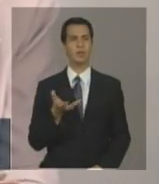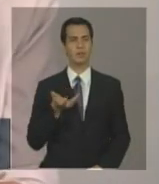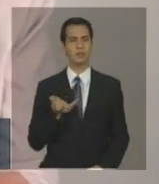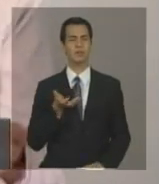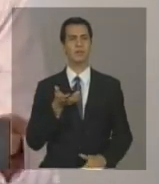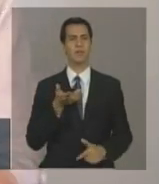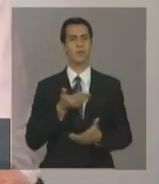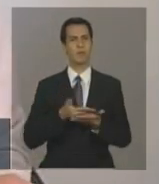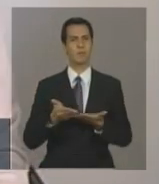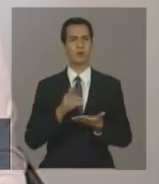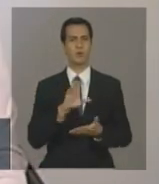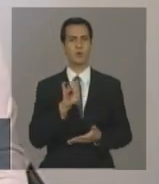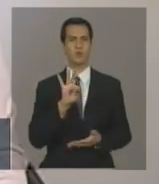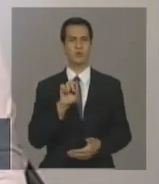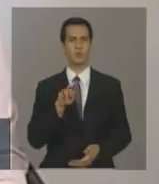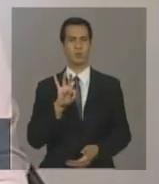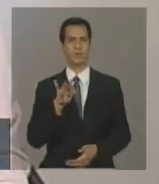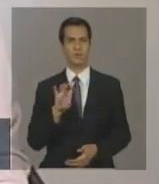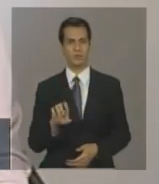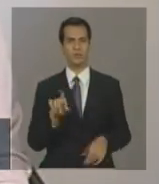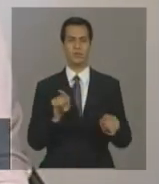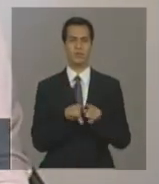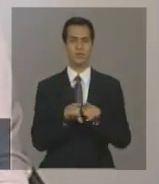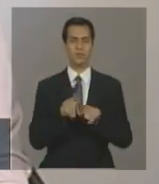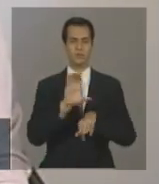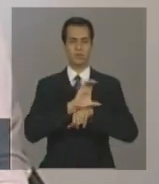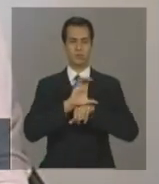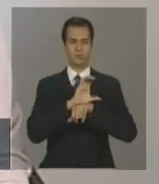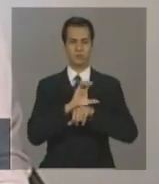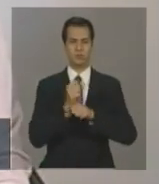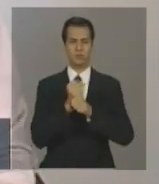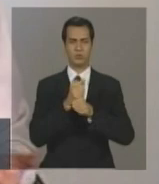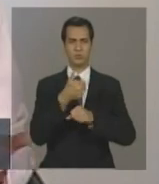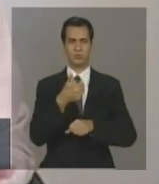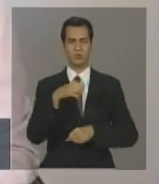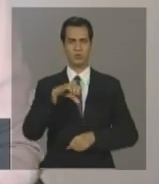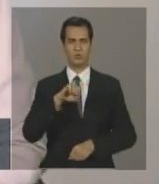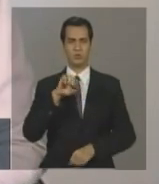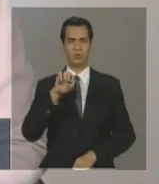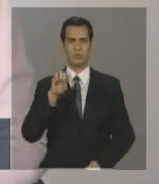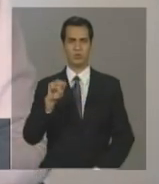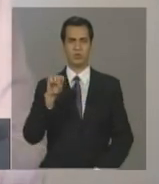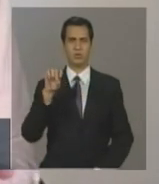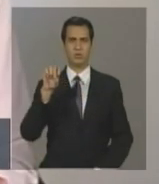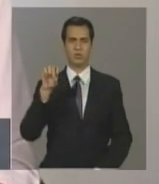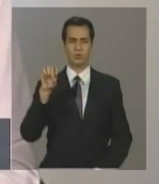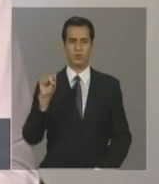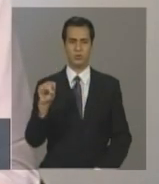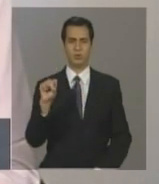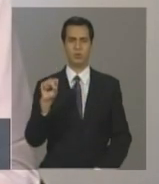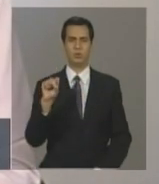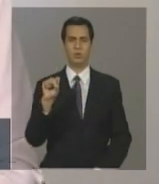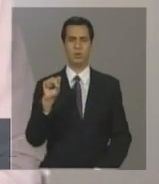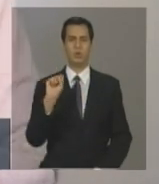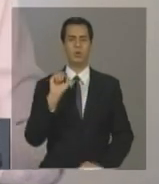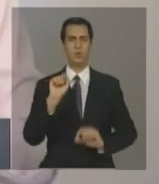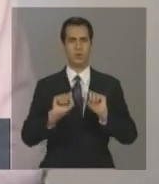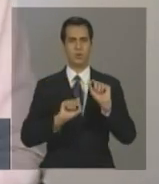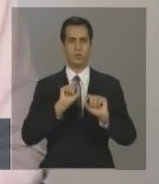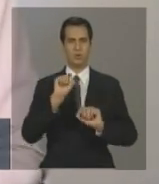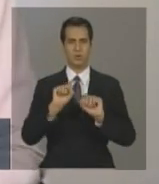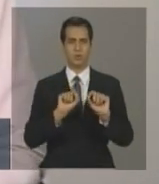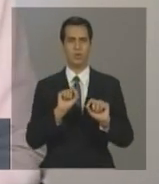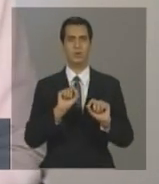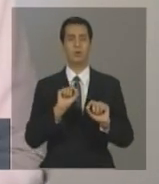Constituinte e da Constituição de 88, e a partir daquele momento,